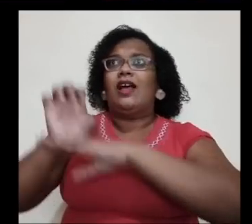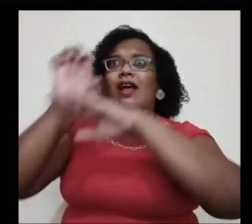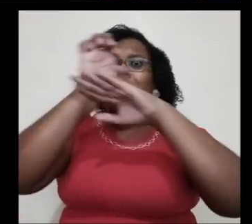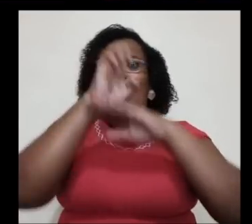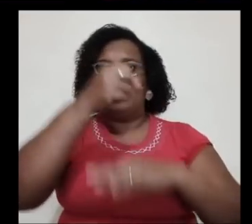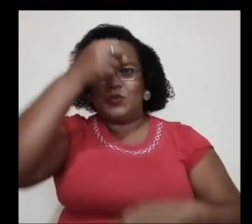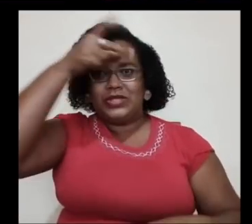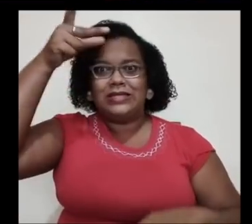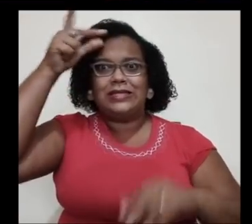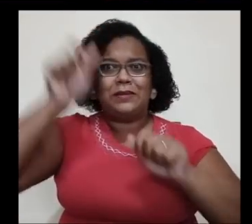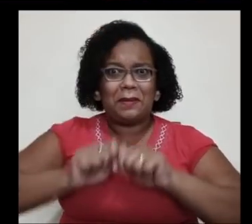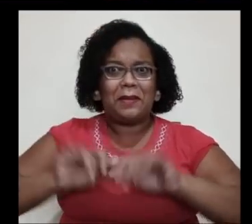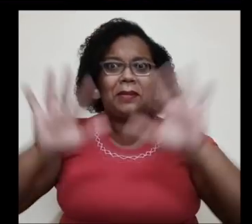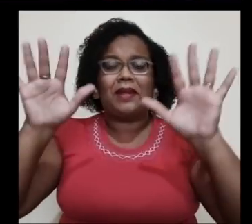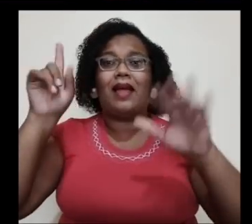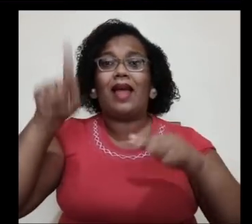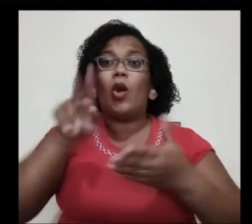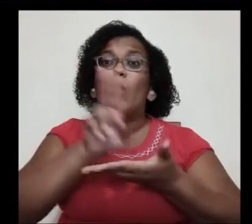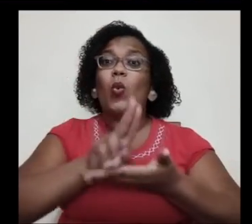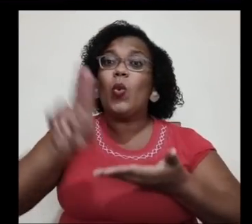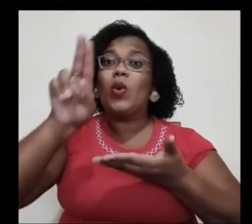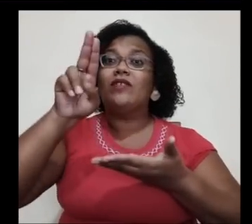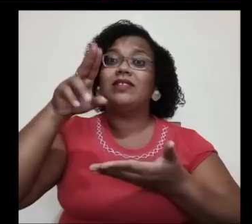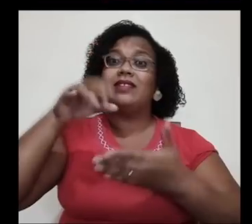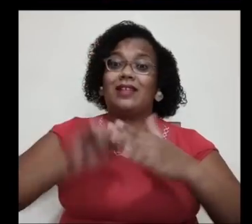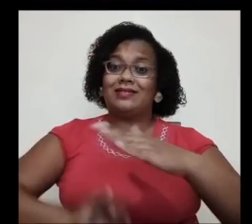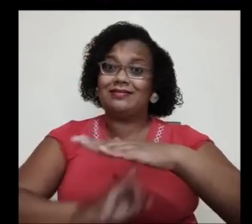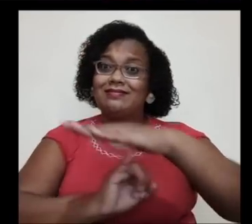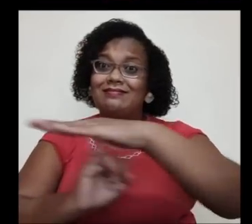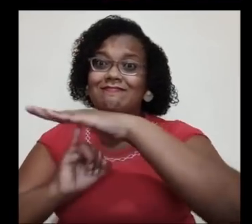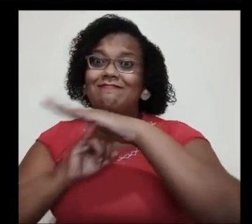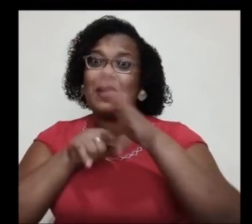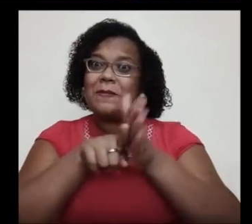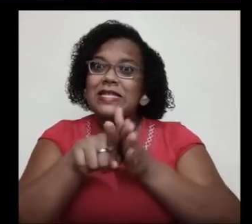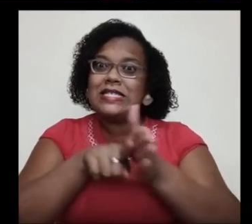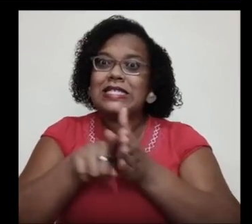públicos, as empresas se deem conta que a gente pode fazer muito mais. E